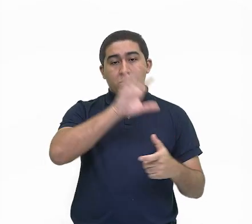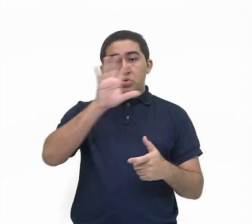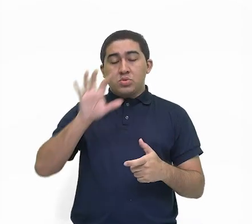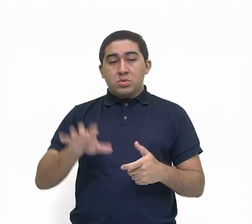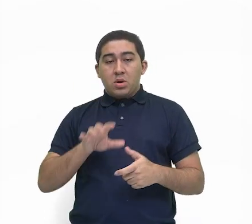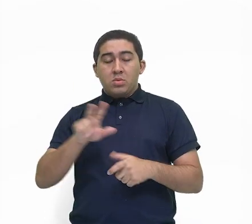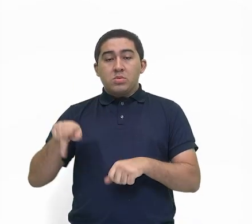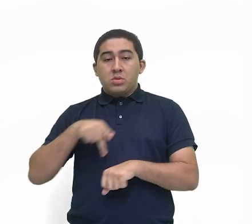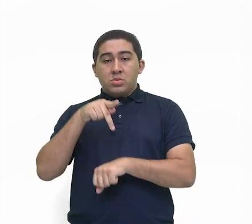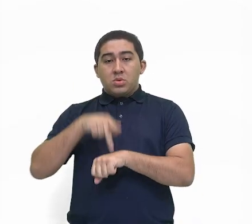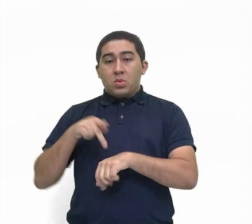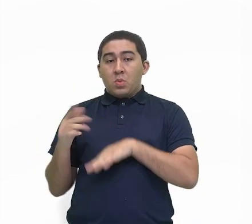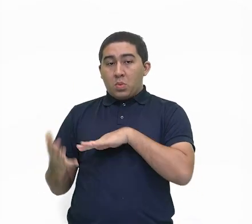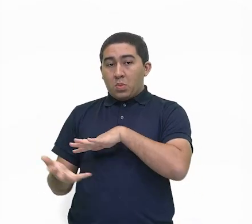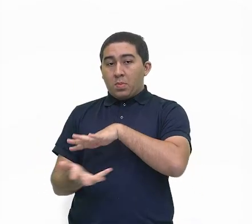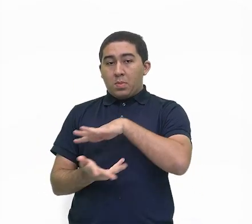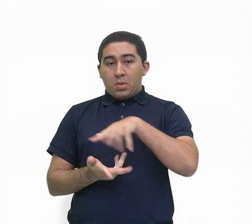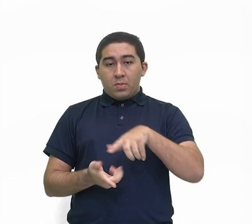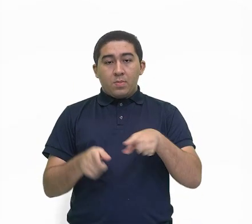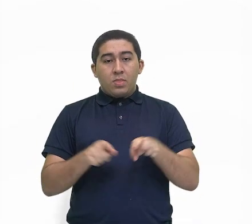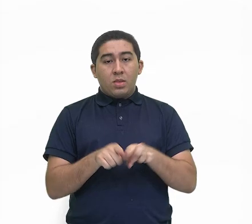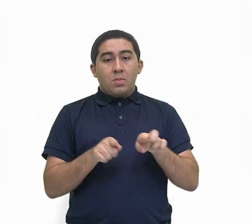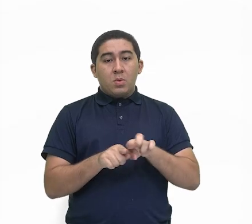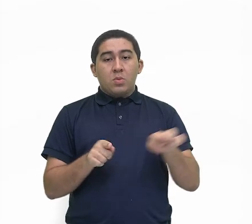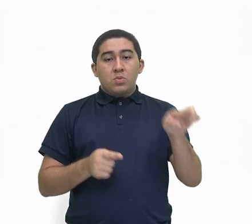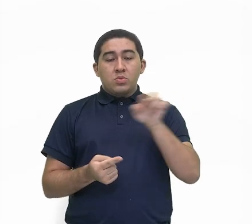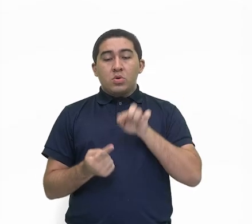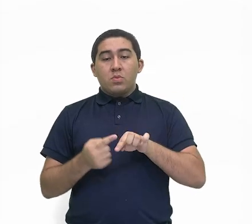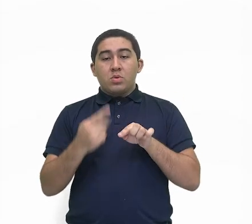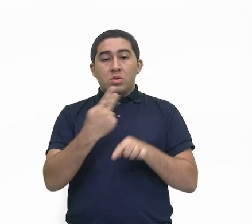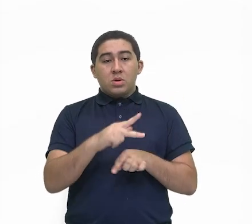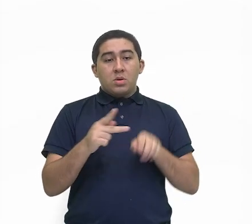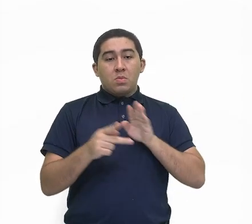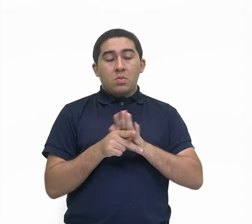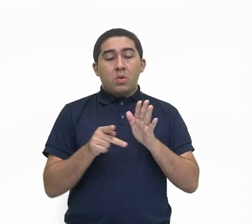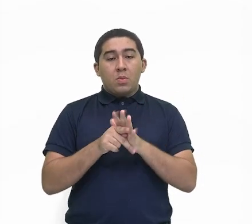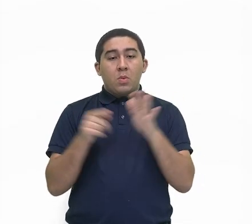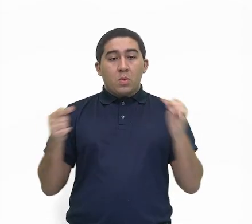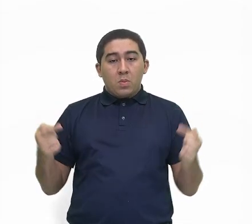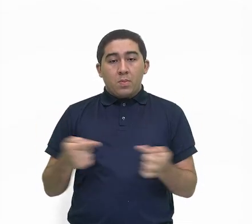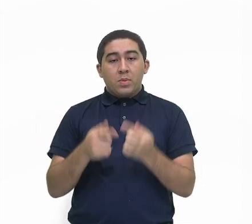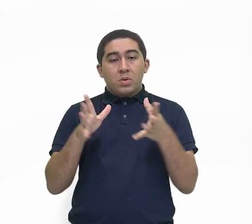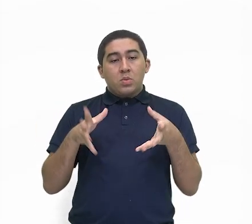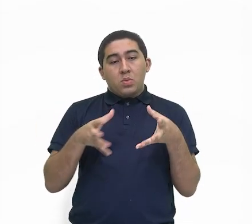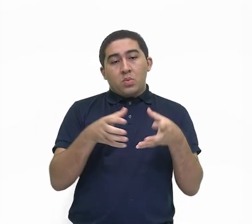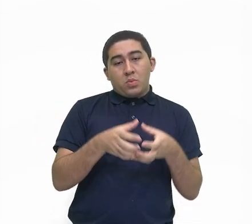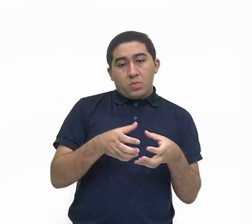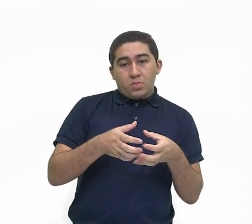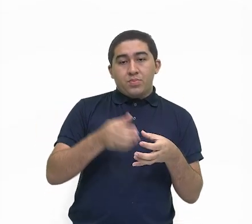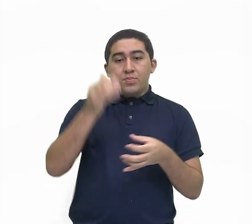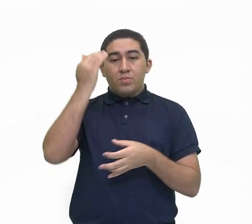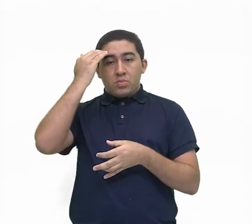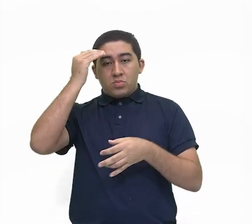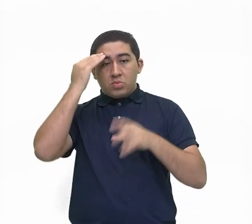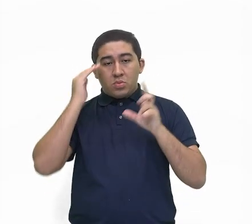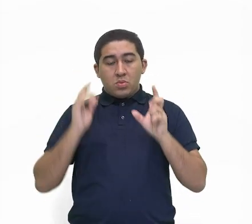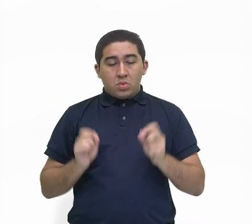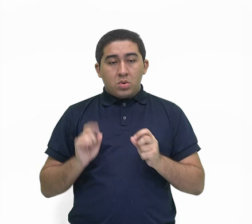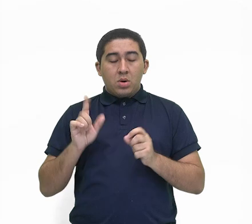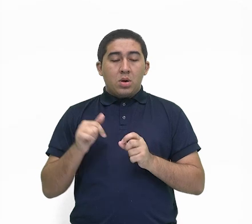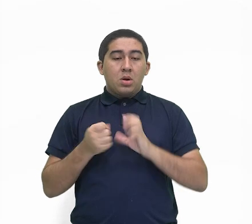regional, nacional e global, bem como também o papel desempenhado pelos sujeitos e